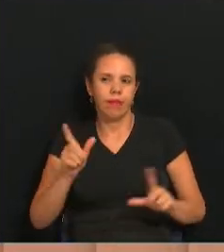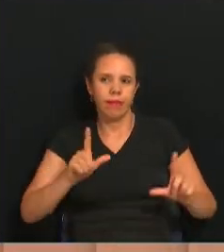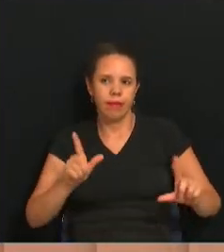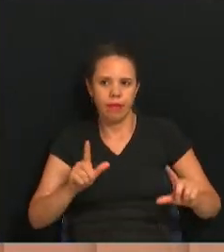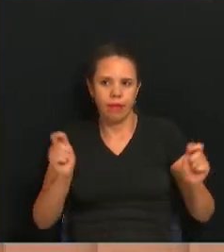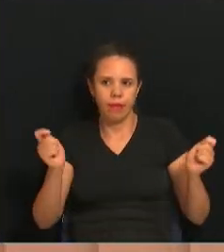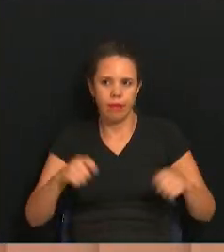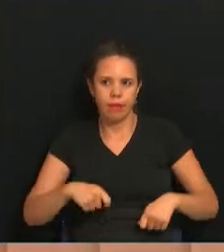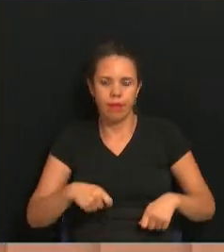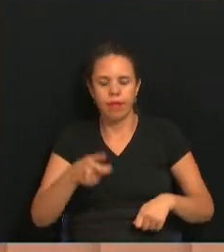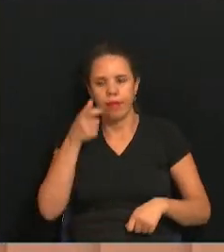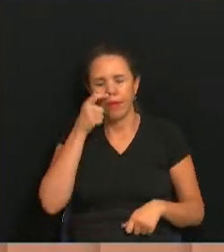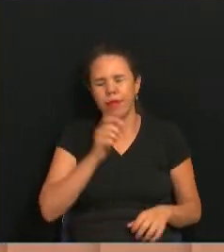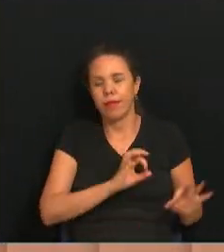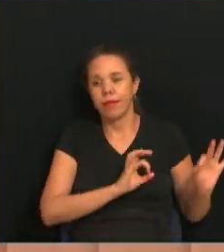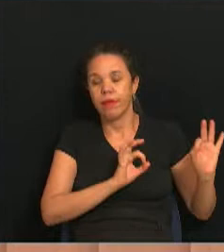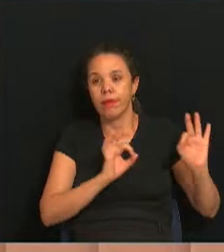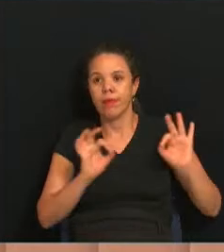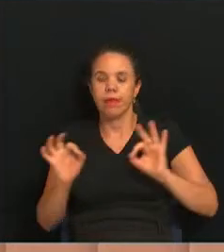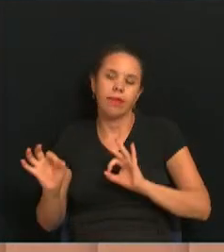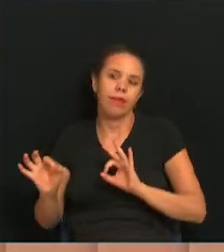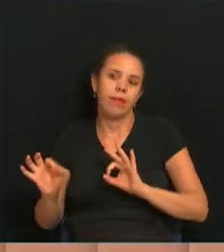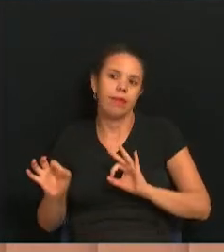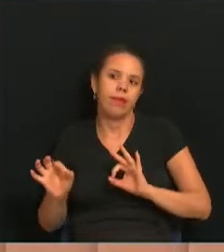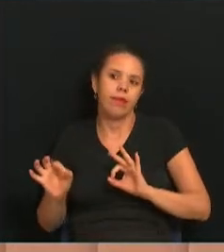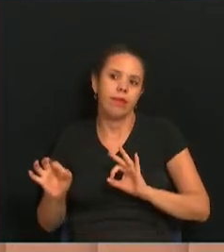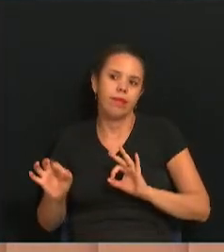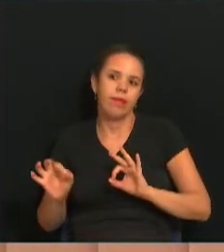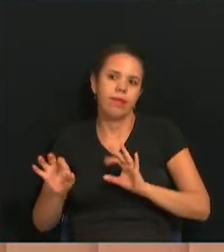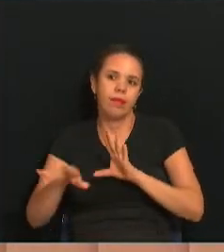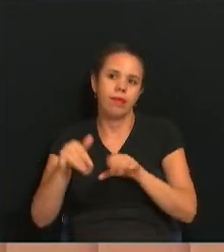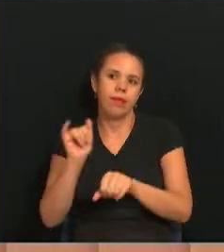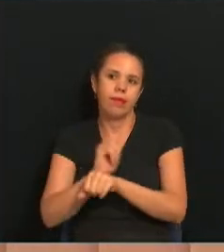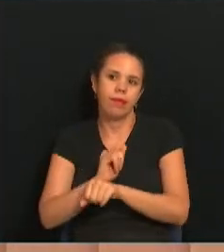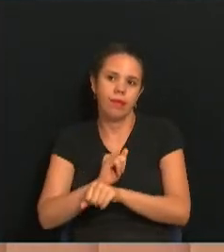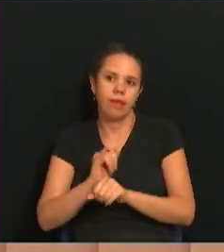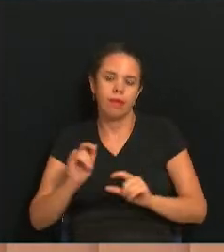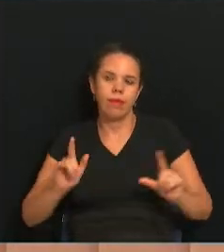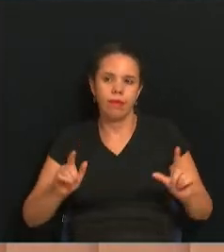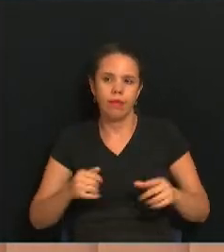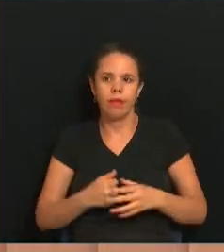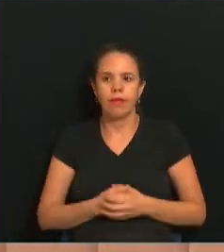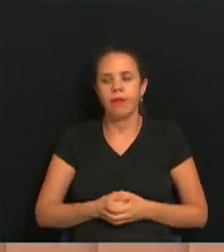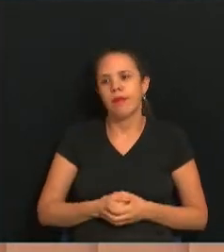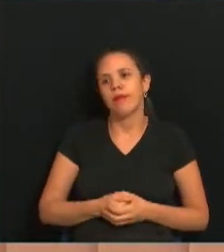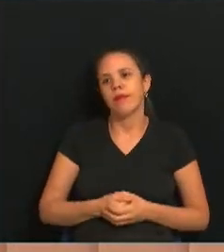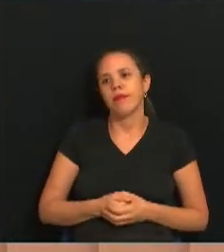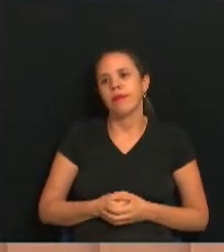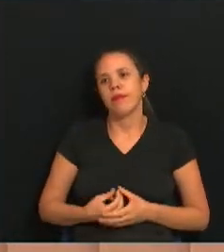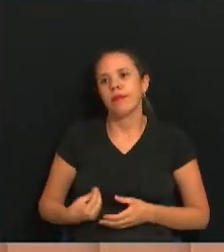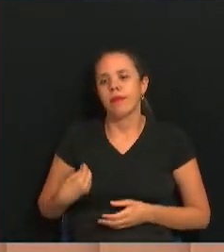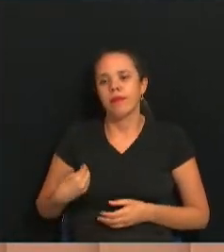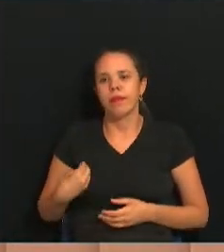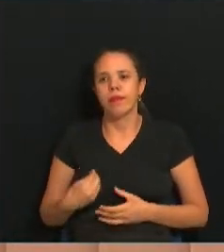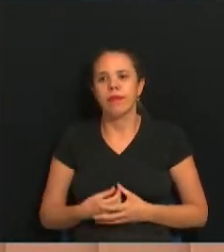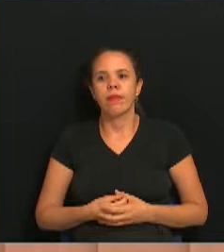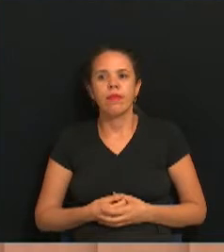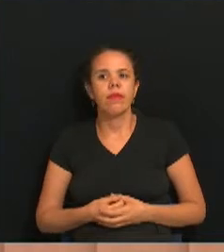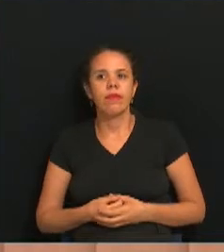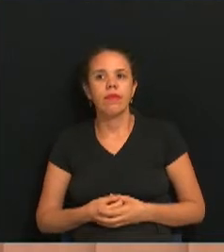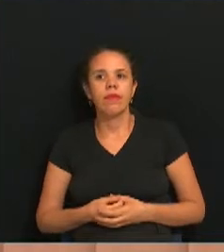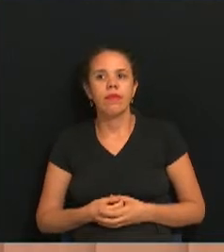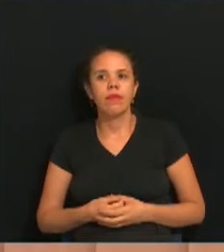também pode acompanhar a transmissão pelo canal do YouTube da TV Câmara Campinas, tudo ao vivo. Vamos iniciar